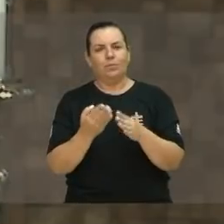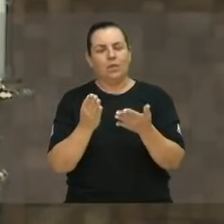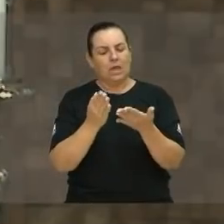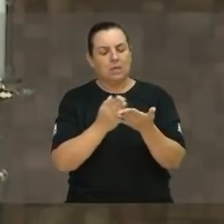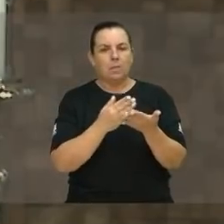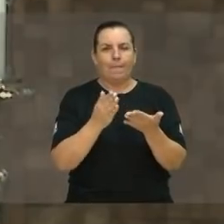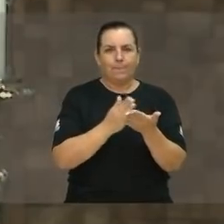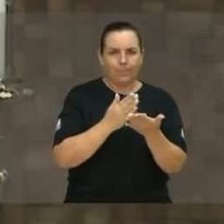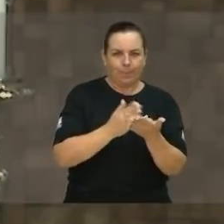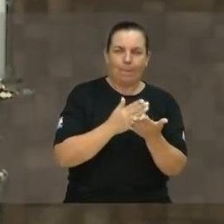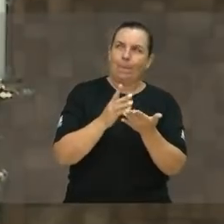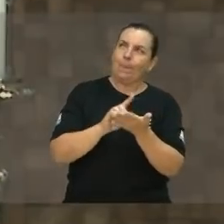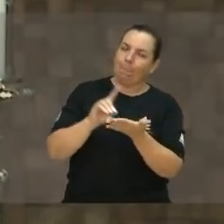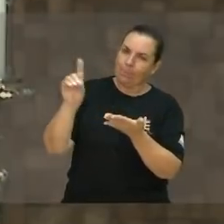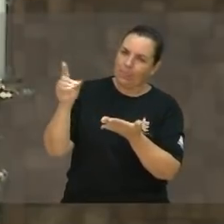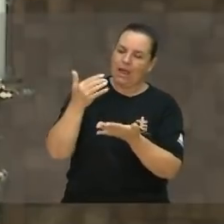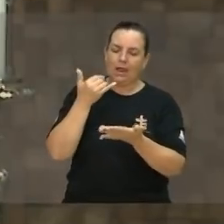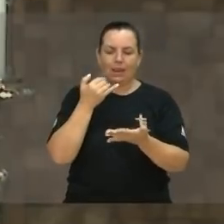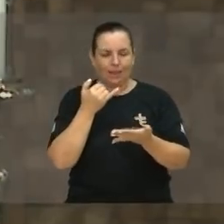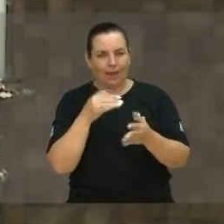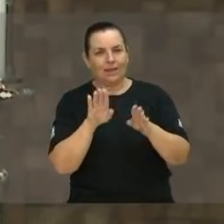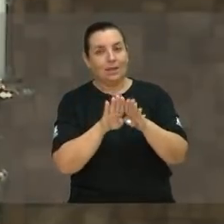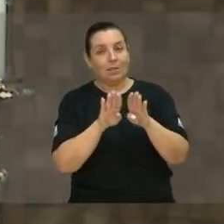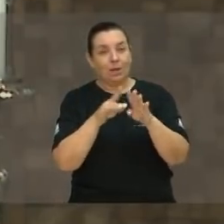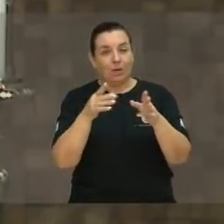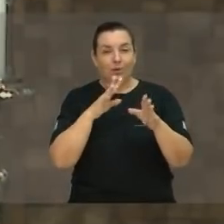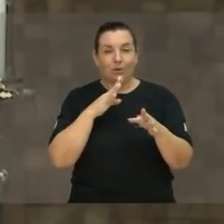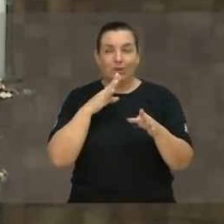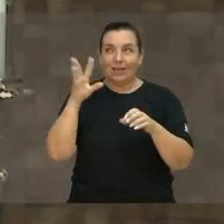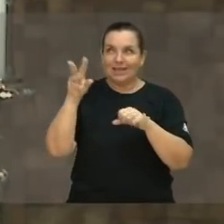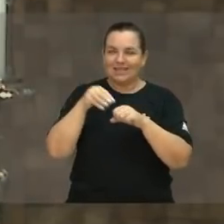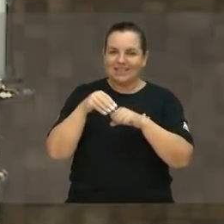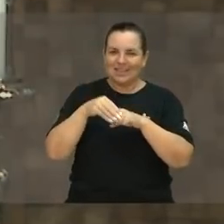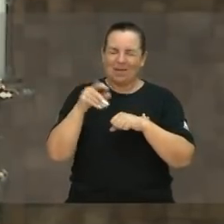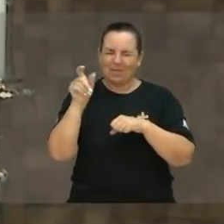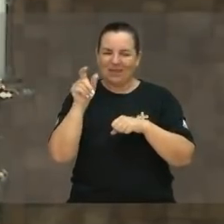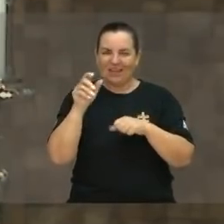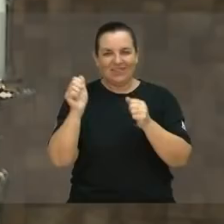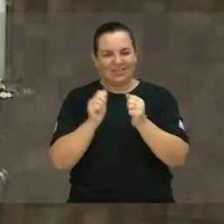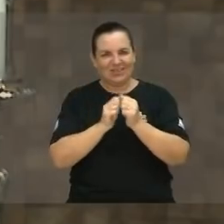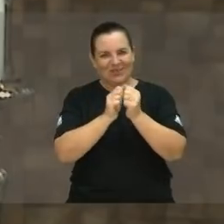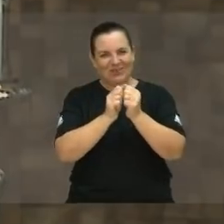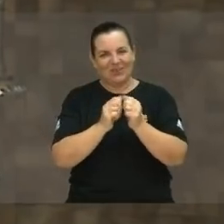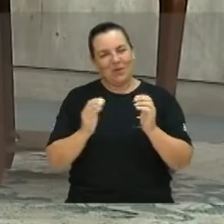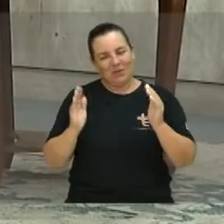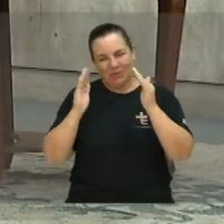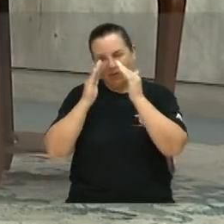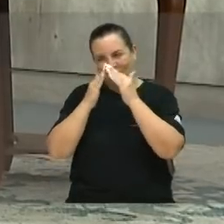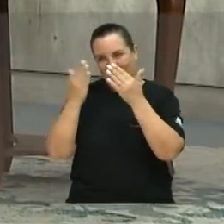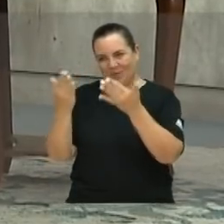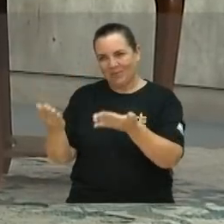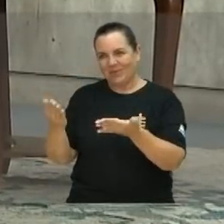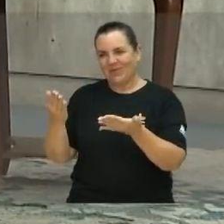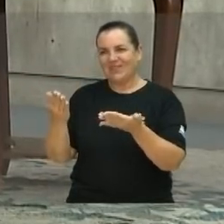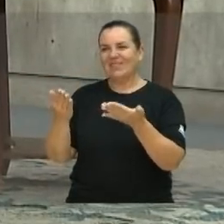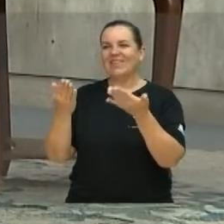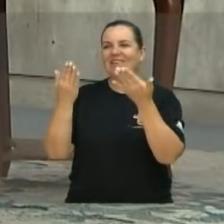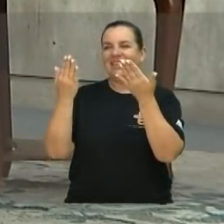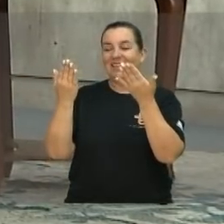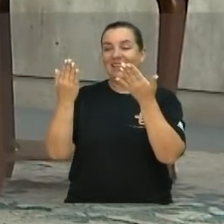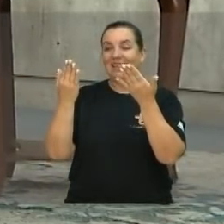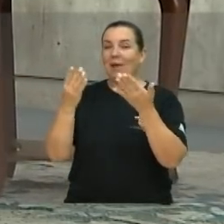e caneta e vamos juntos conhecer a palavra com dom josé antonio peruzzo o